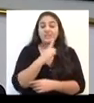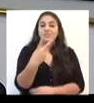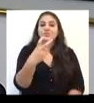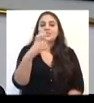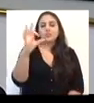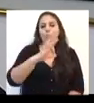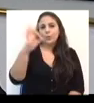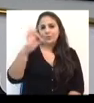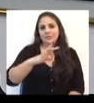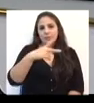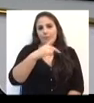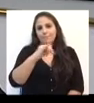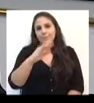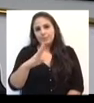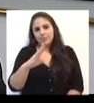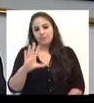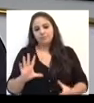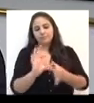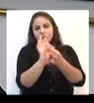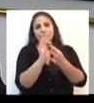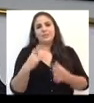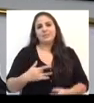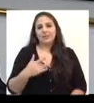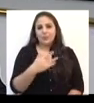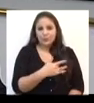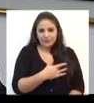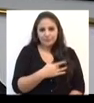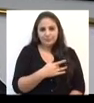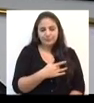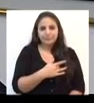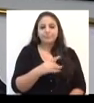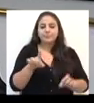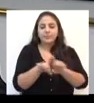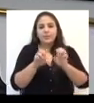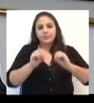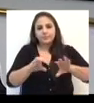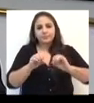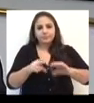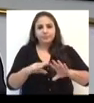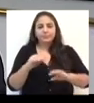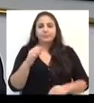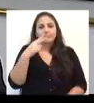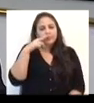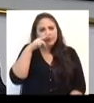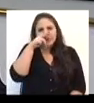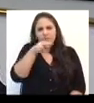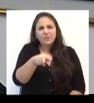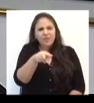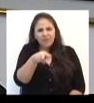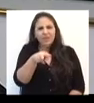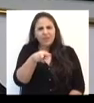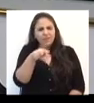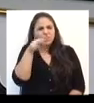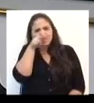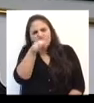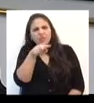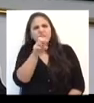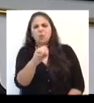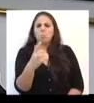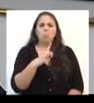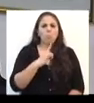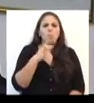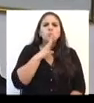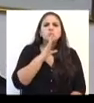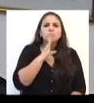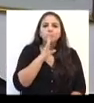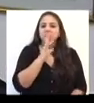25% do PIB vinculado a esse setor. Quando você fala do setor de educação, você vê como efetivamente o conhecimento está